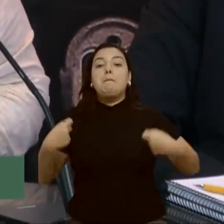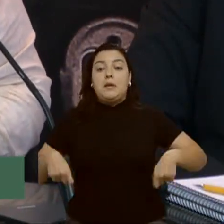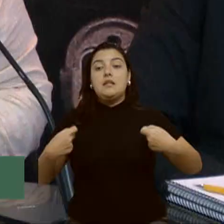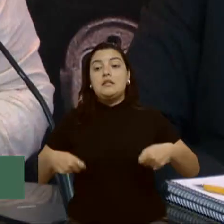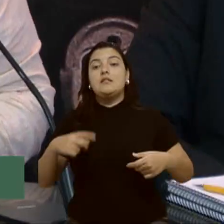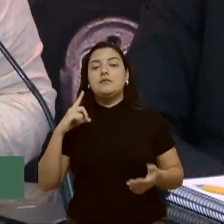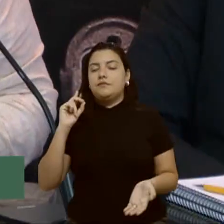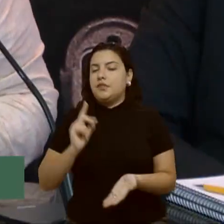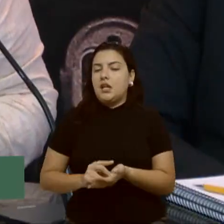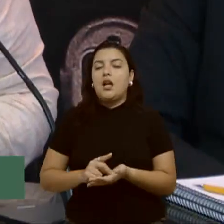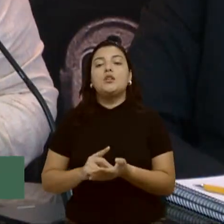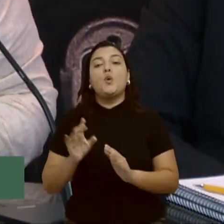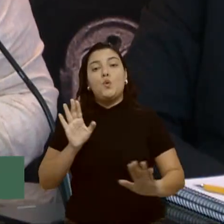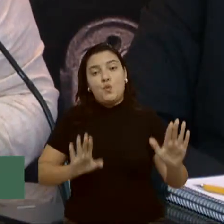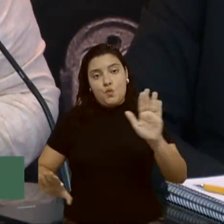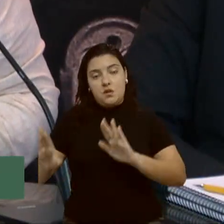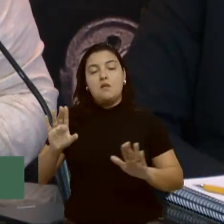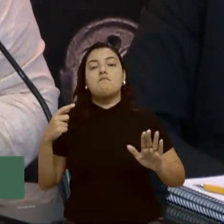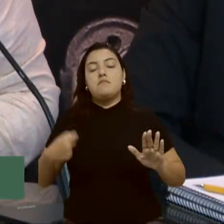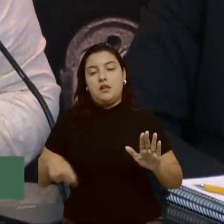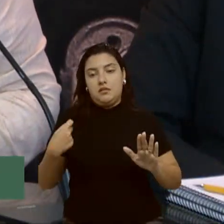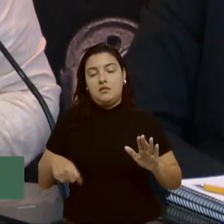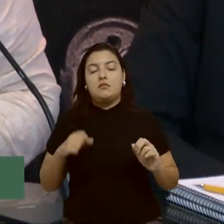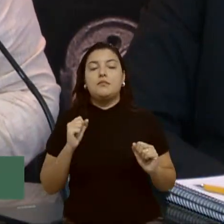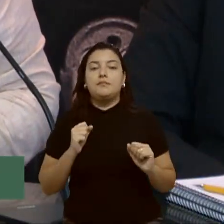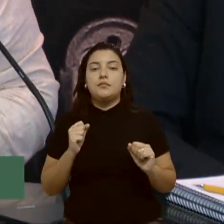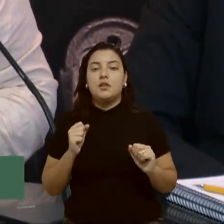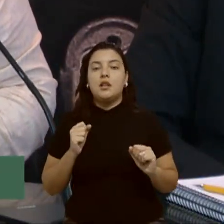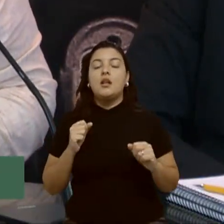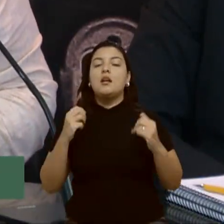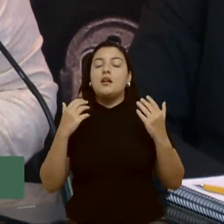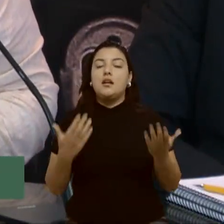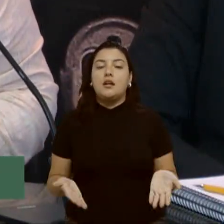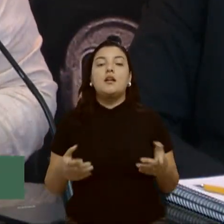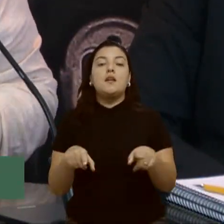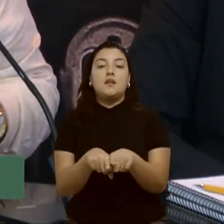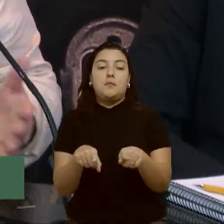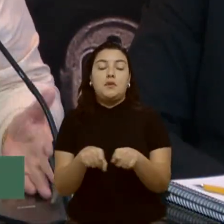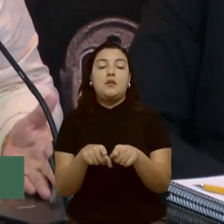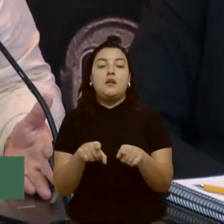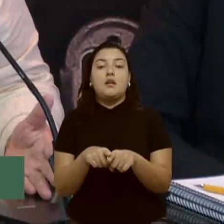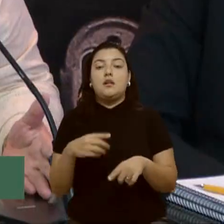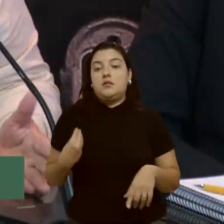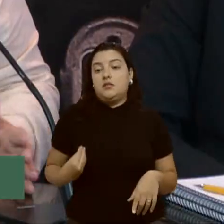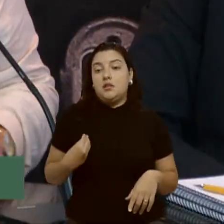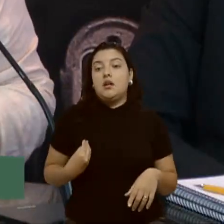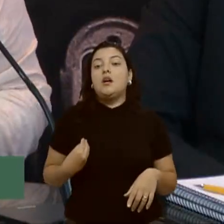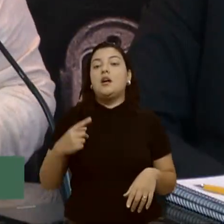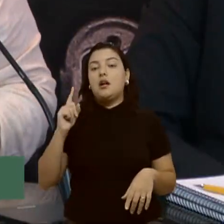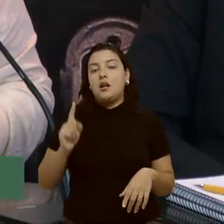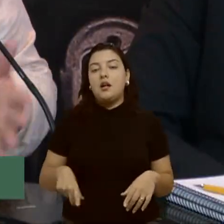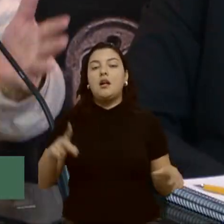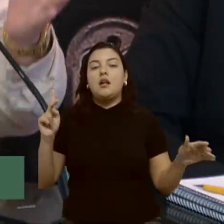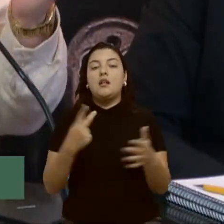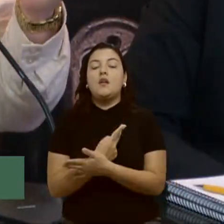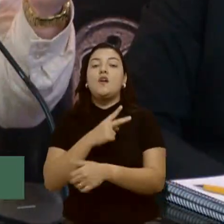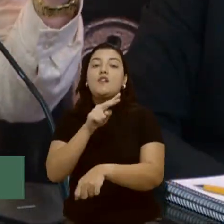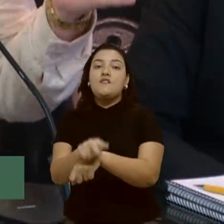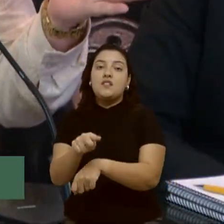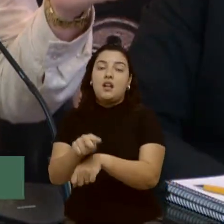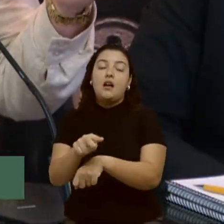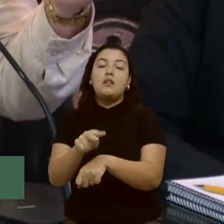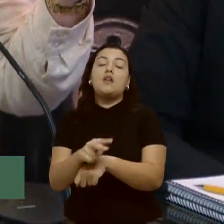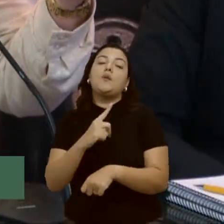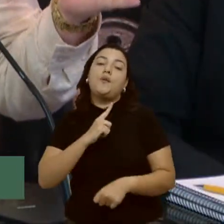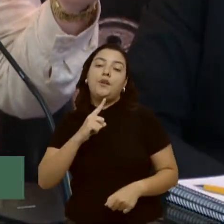ter diversos cuidados nessas compras online também. E aí, além disso, existe também aquela situação da fiscalização, que aí